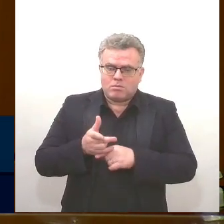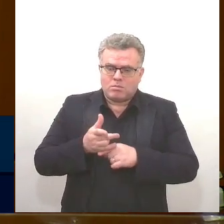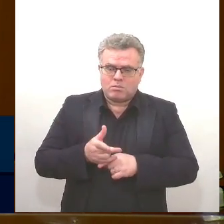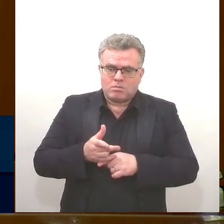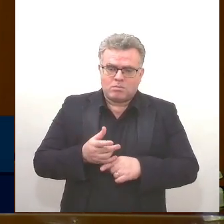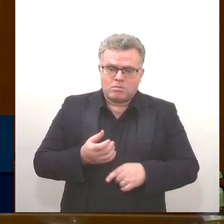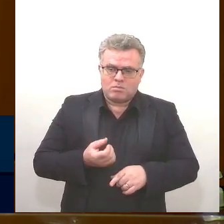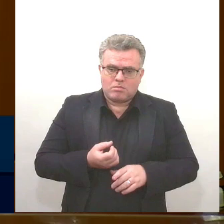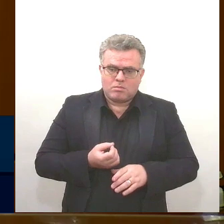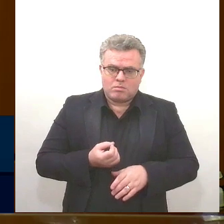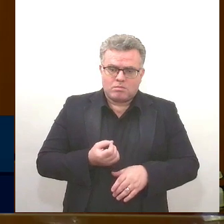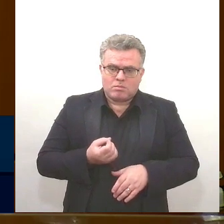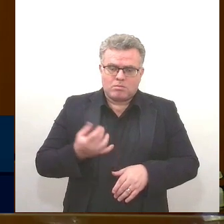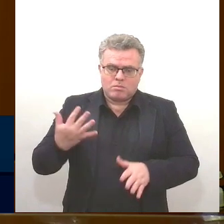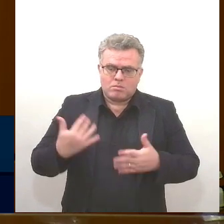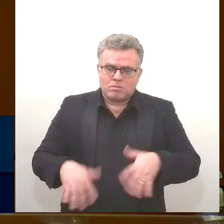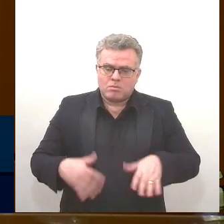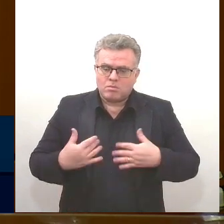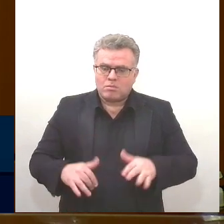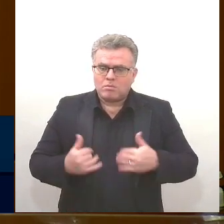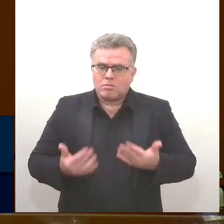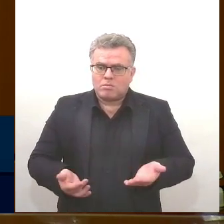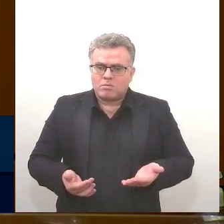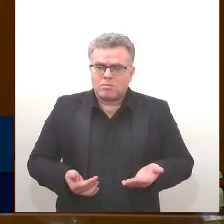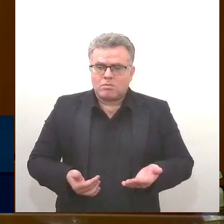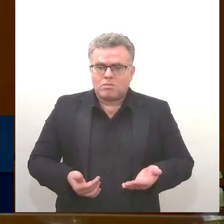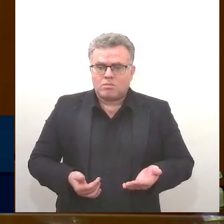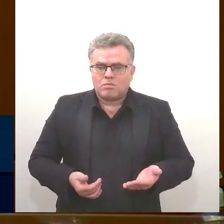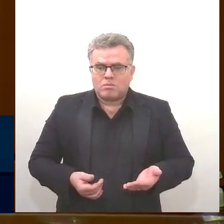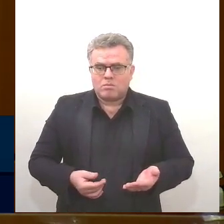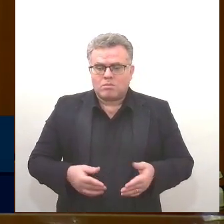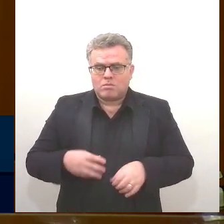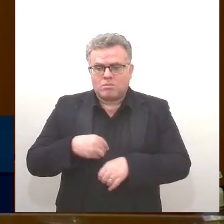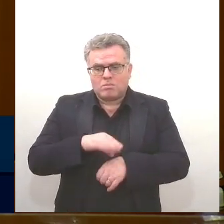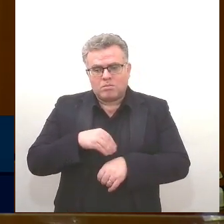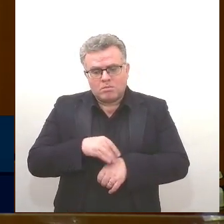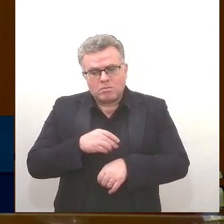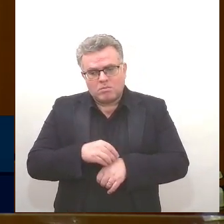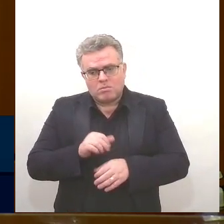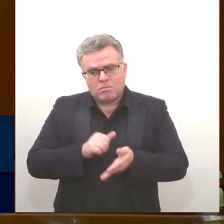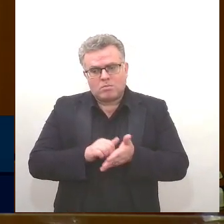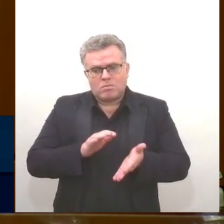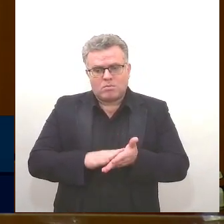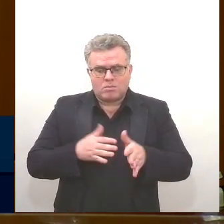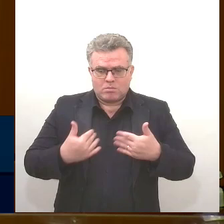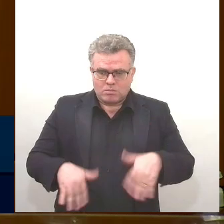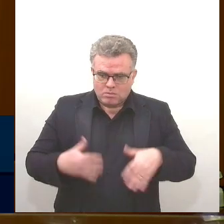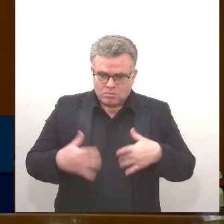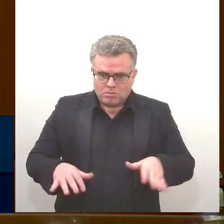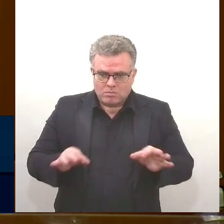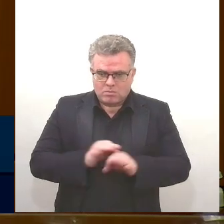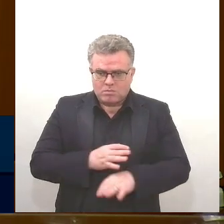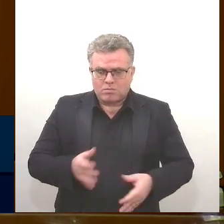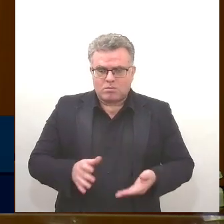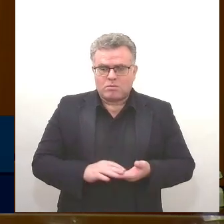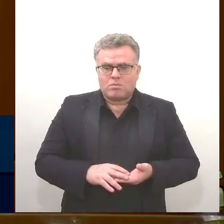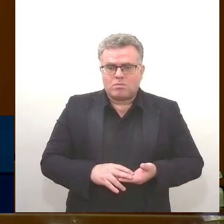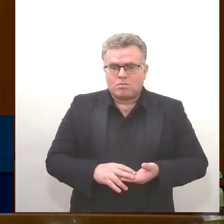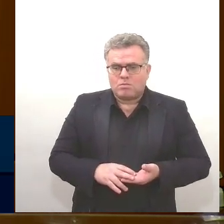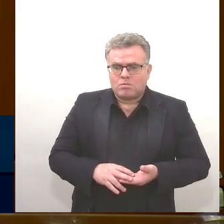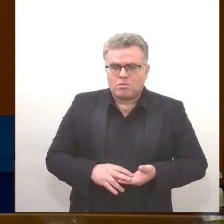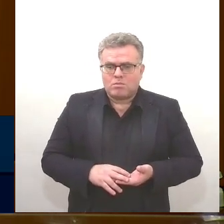de morte que ela recebeu e pasm senhores